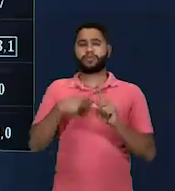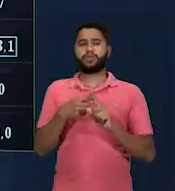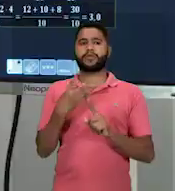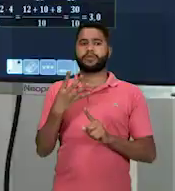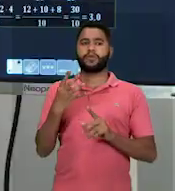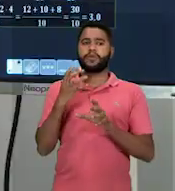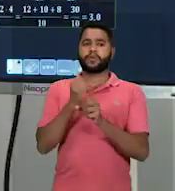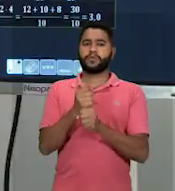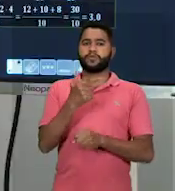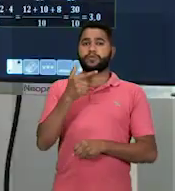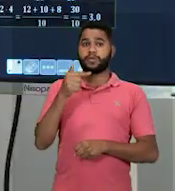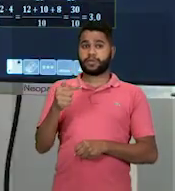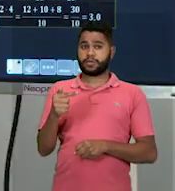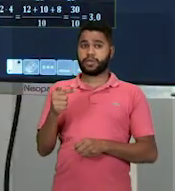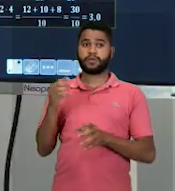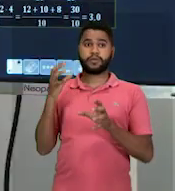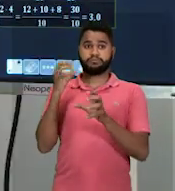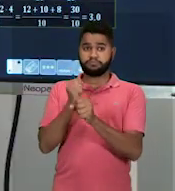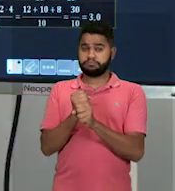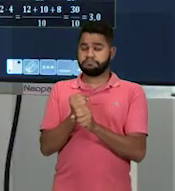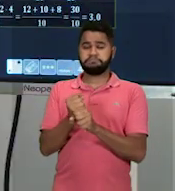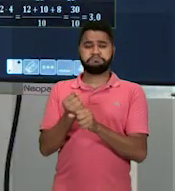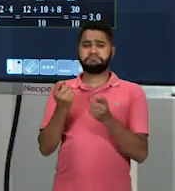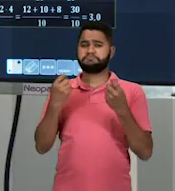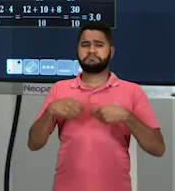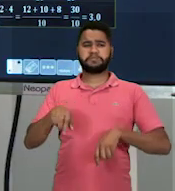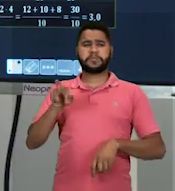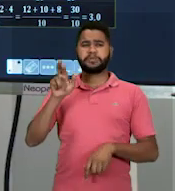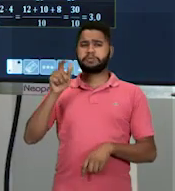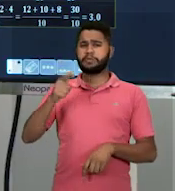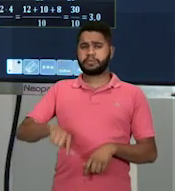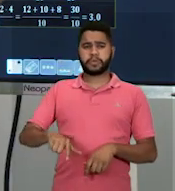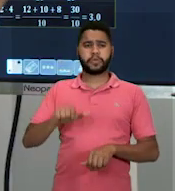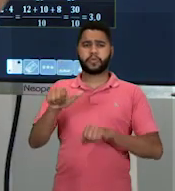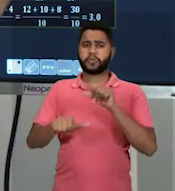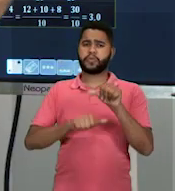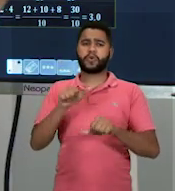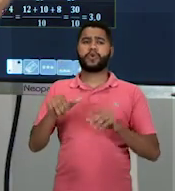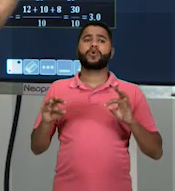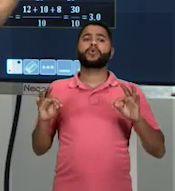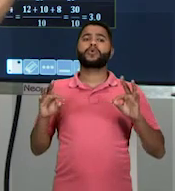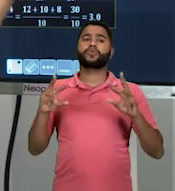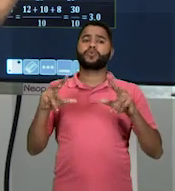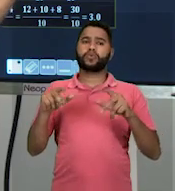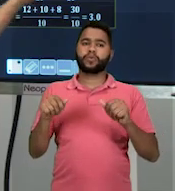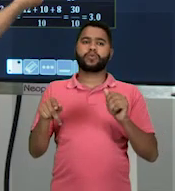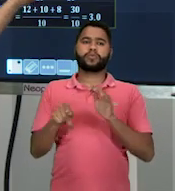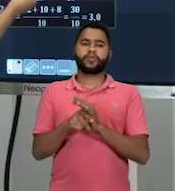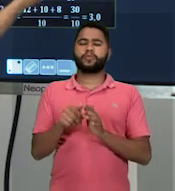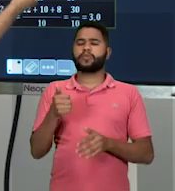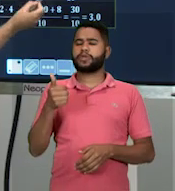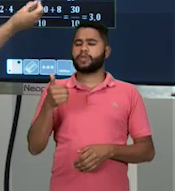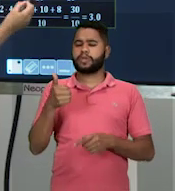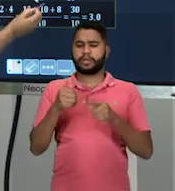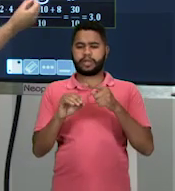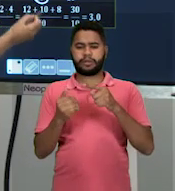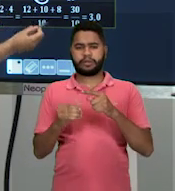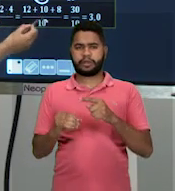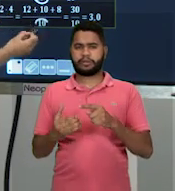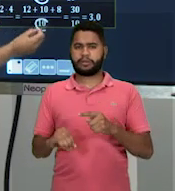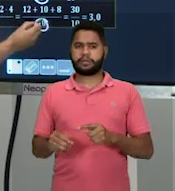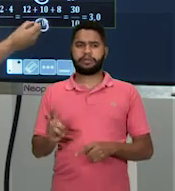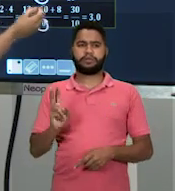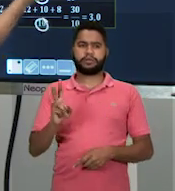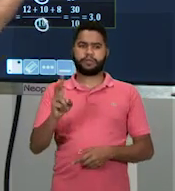você calculou o denominador, gente, não precisa repetir, né? Os pesos não mudam. Todos os denominadores são sempre 10, né? Todos